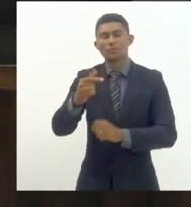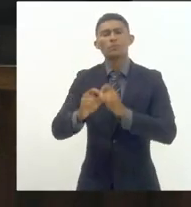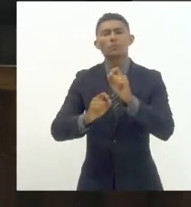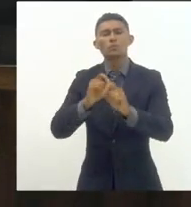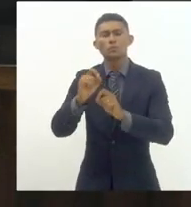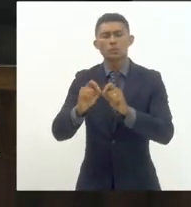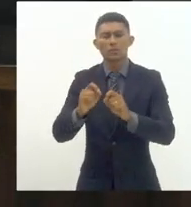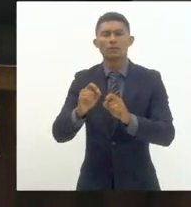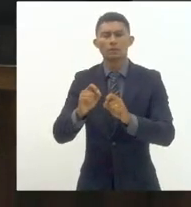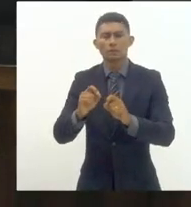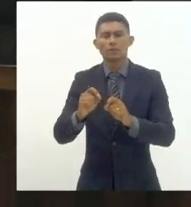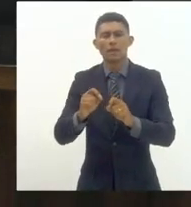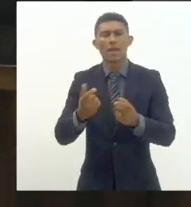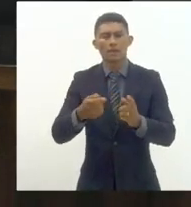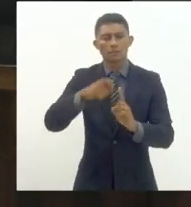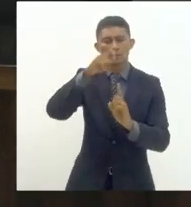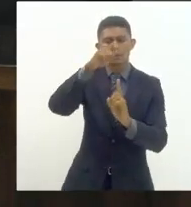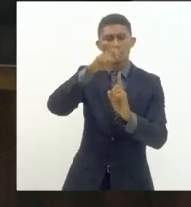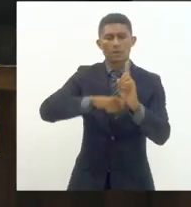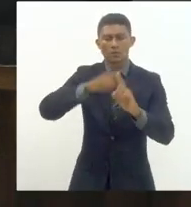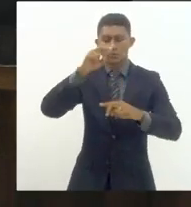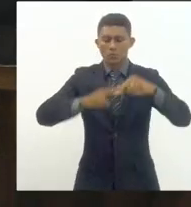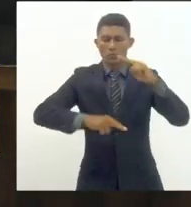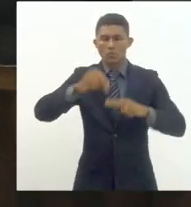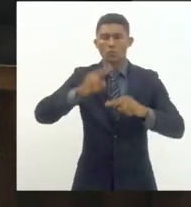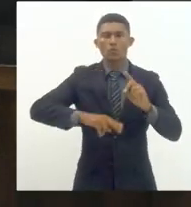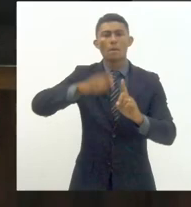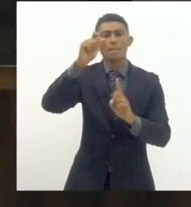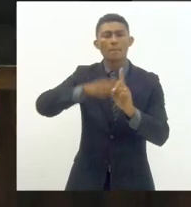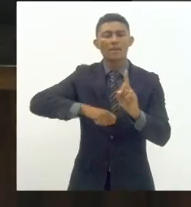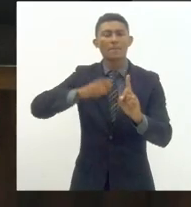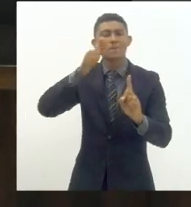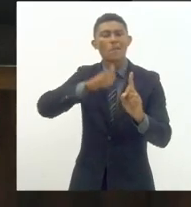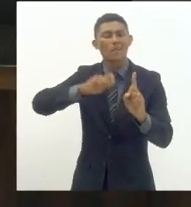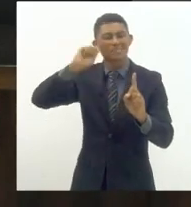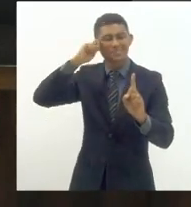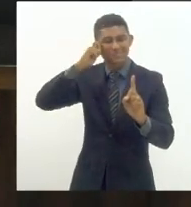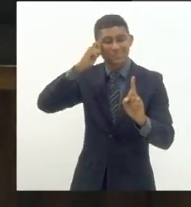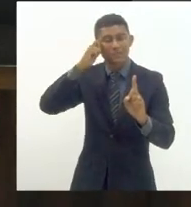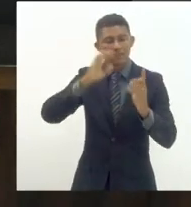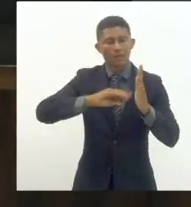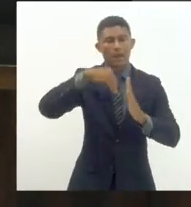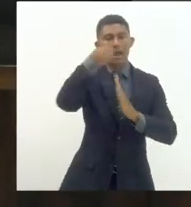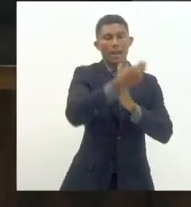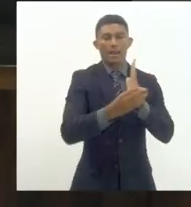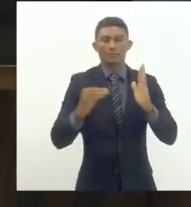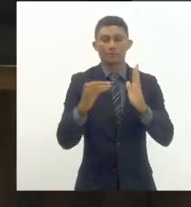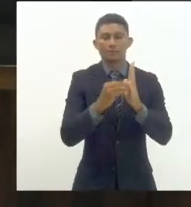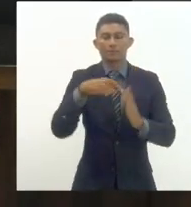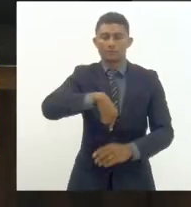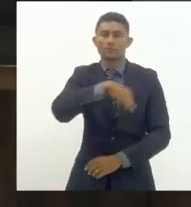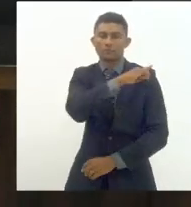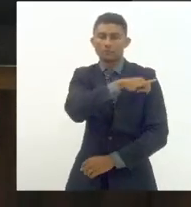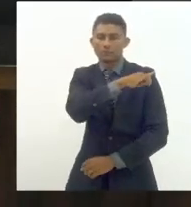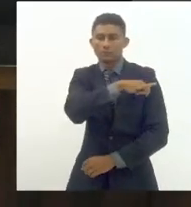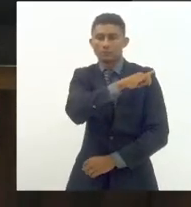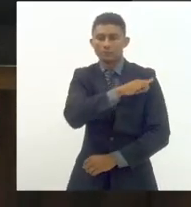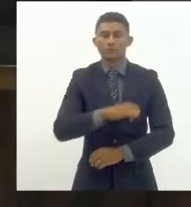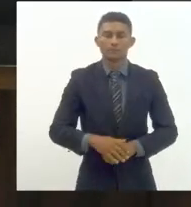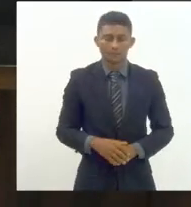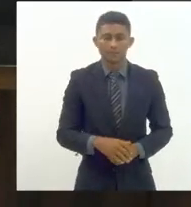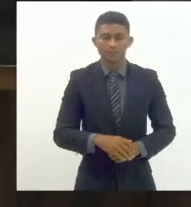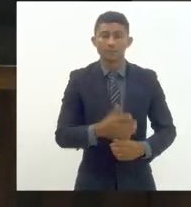mês de julho das pretas no calendário oficial do Estado do Rio de Janeiro, consolidado pela lei 5.145 de